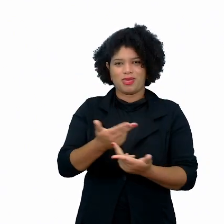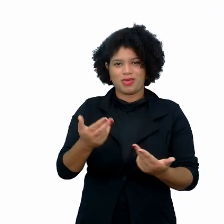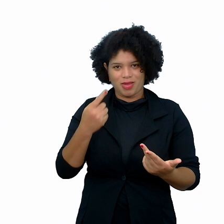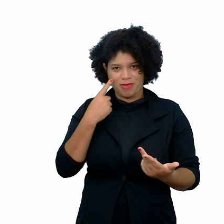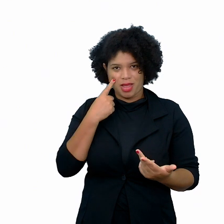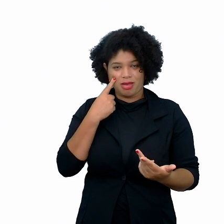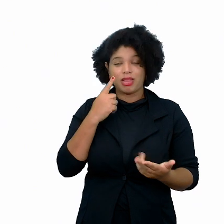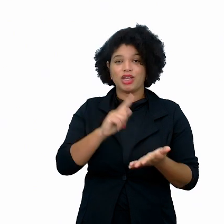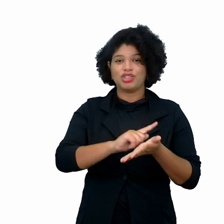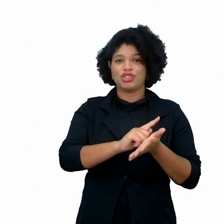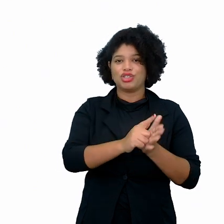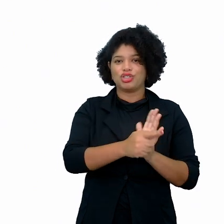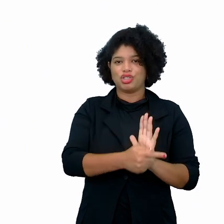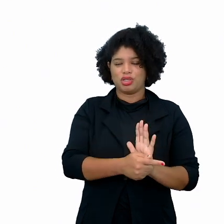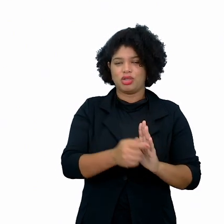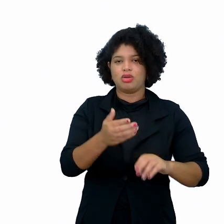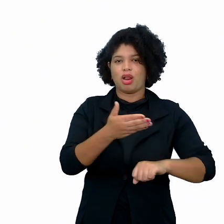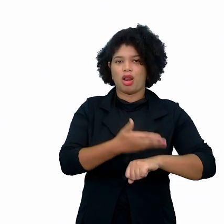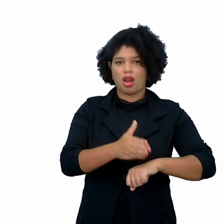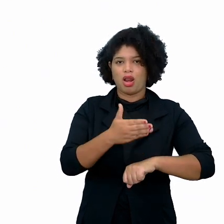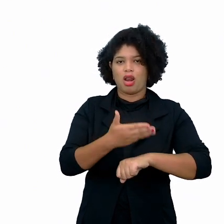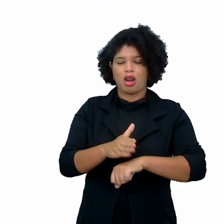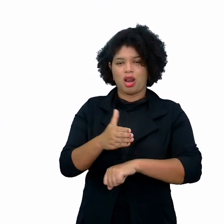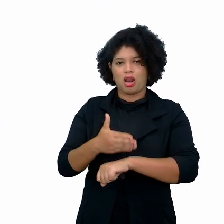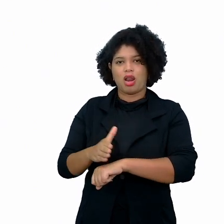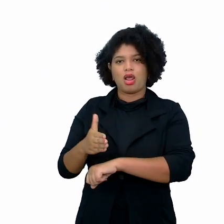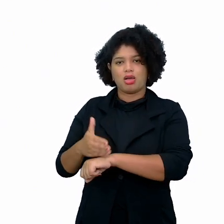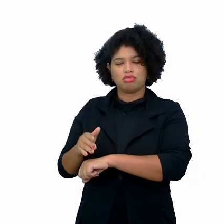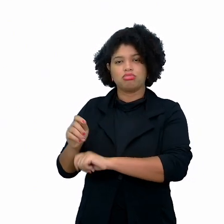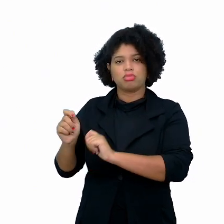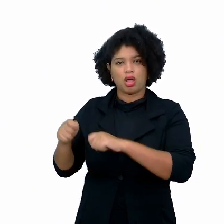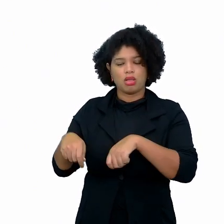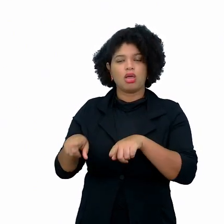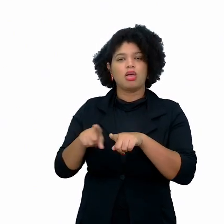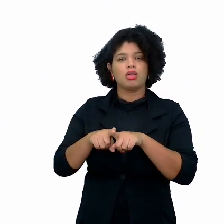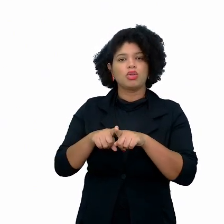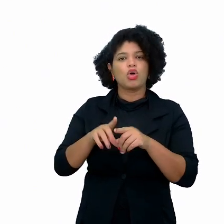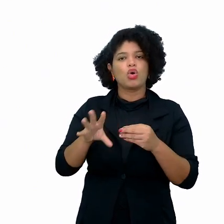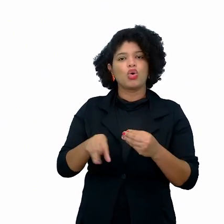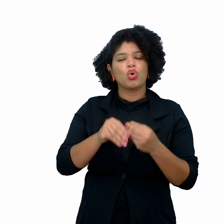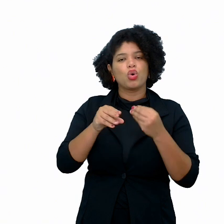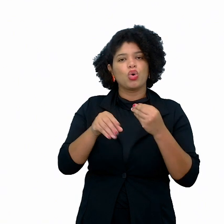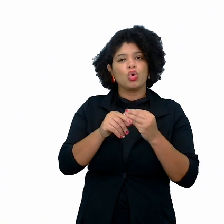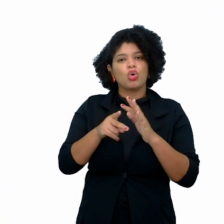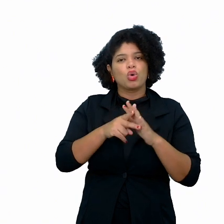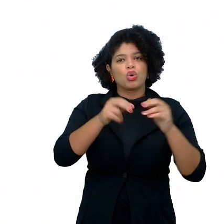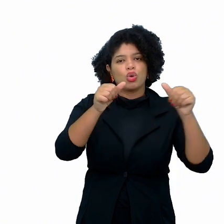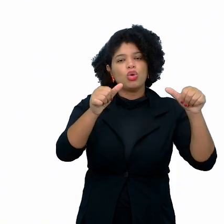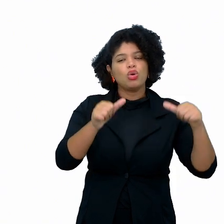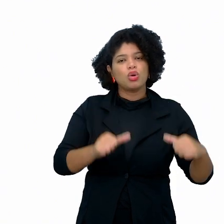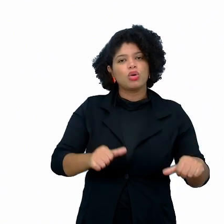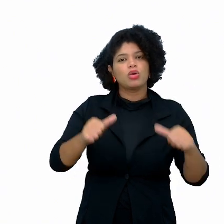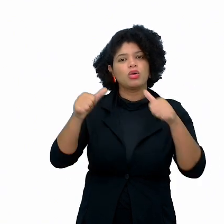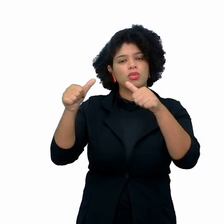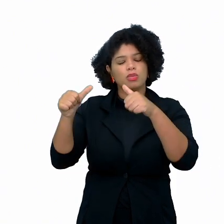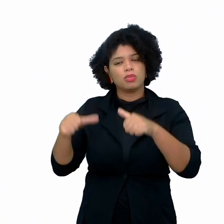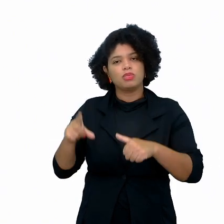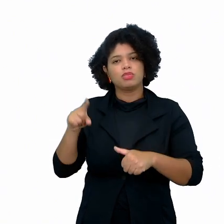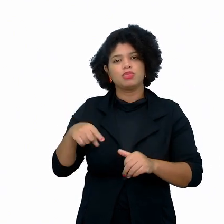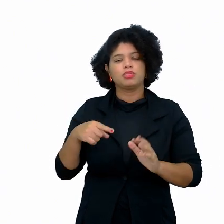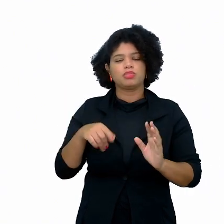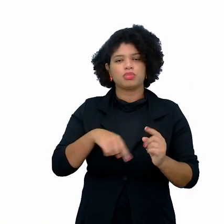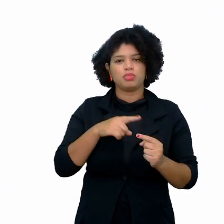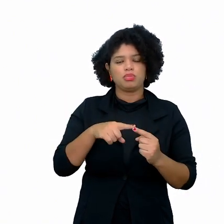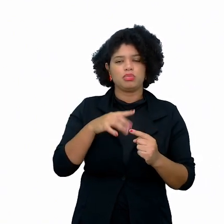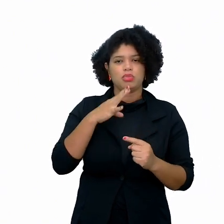gêneros estudados, né, essas produções comporão um mural, que é o propósito comunicativo